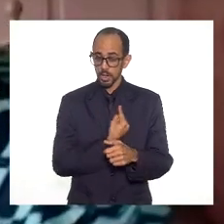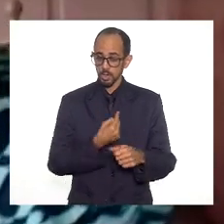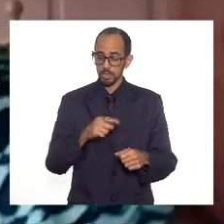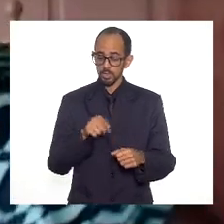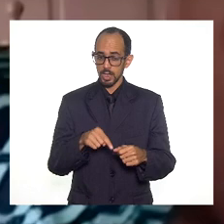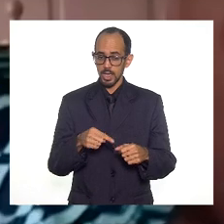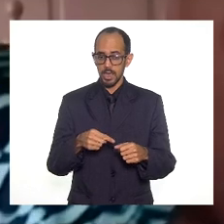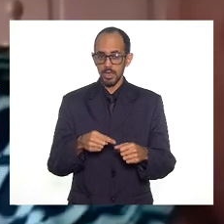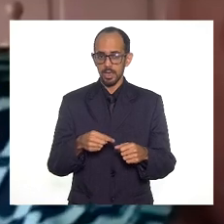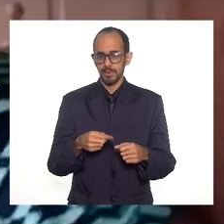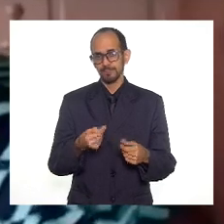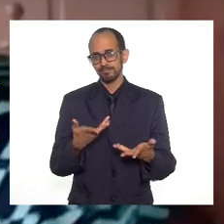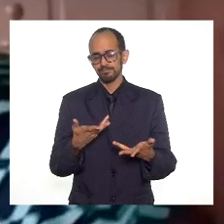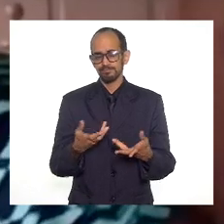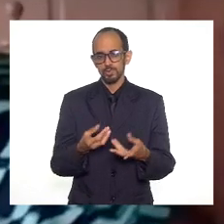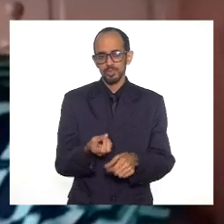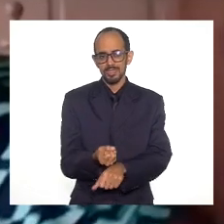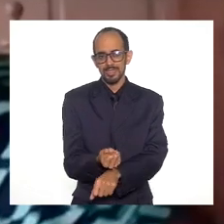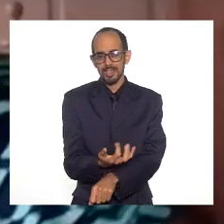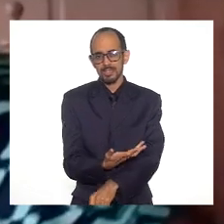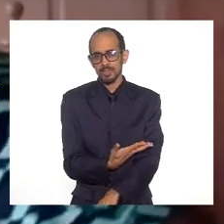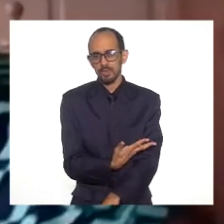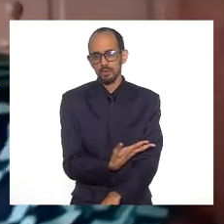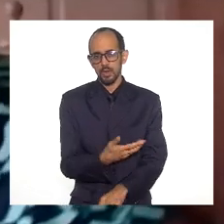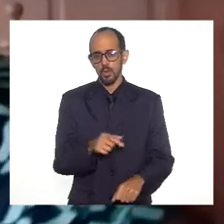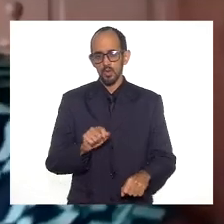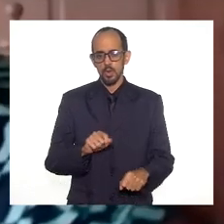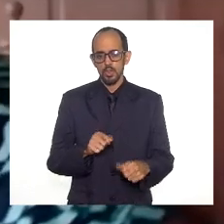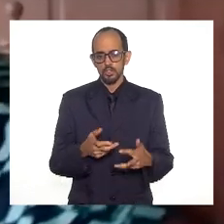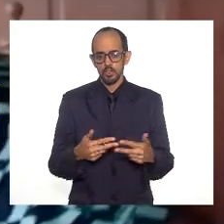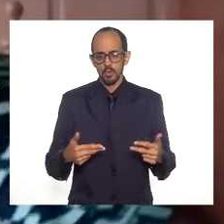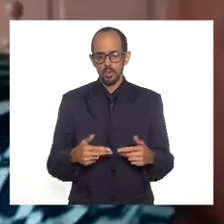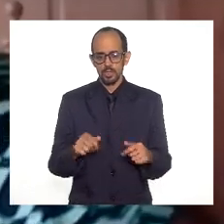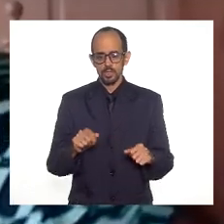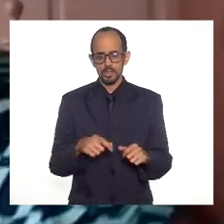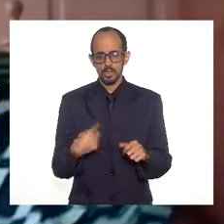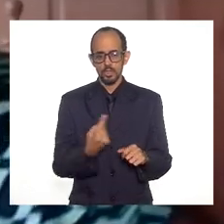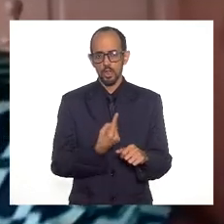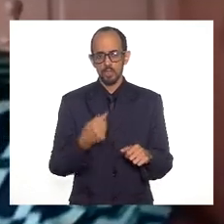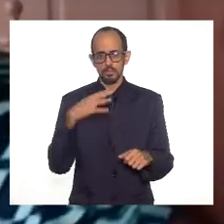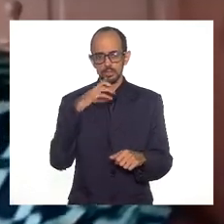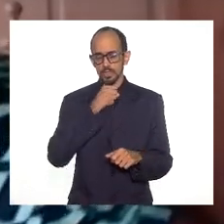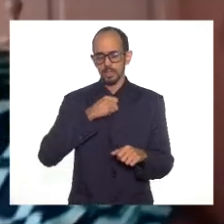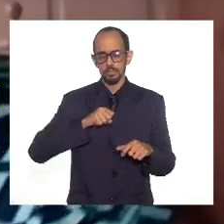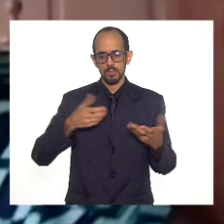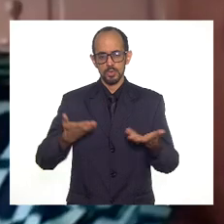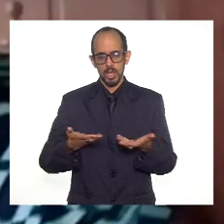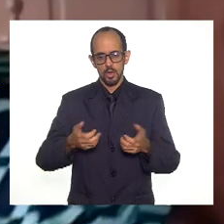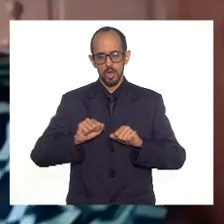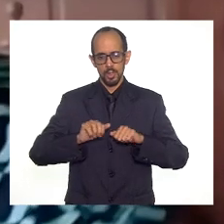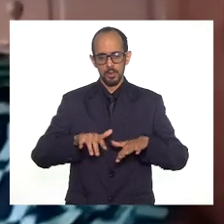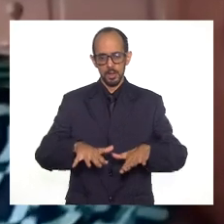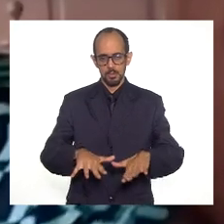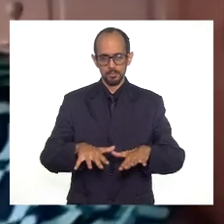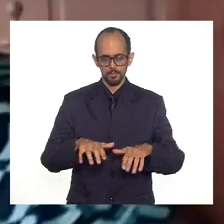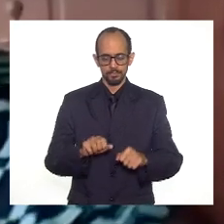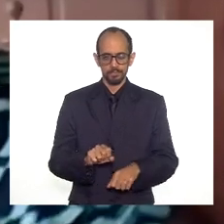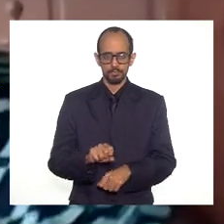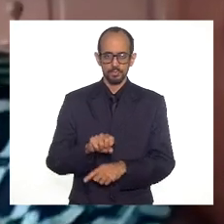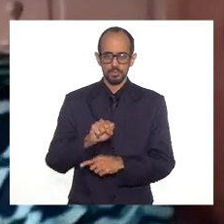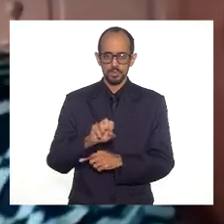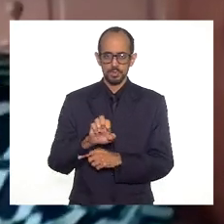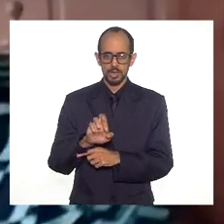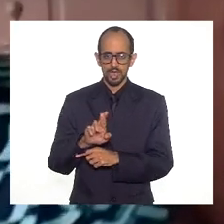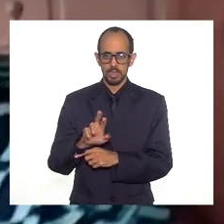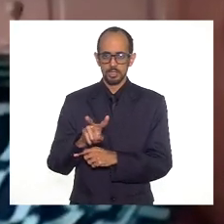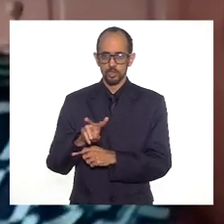os impactos que nós tivemos explicitados pela COVID, pela pandemia mundial, né, de SARS-CoV-2,